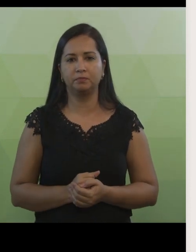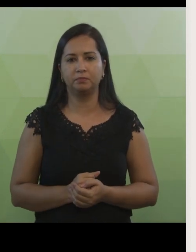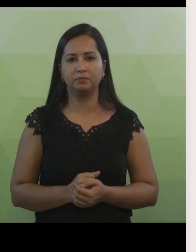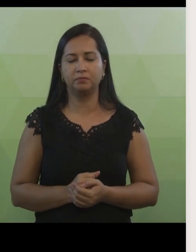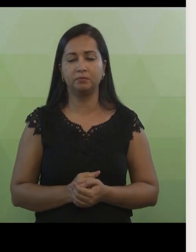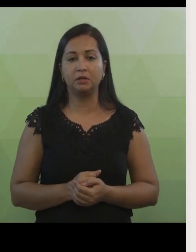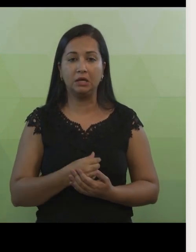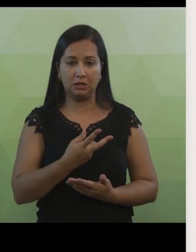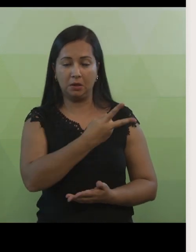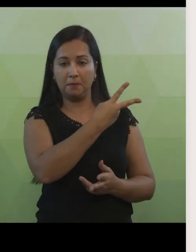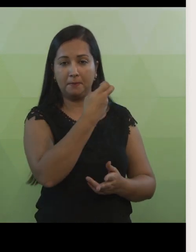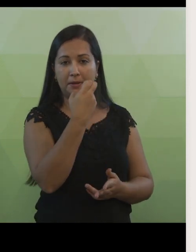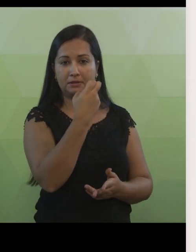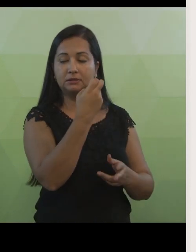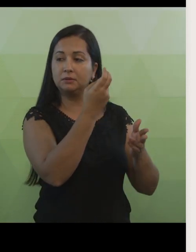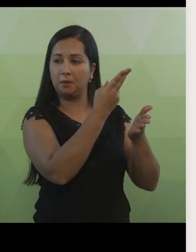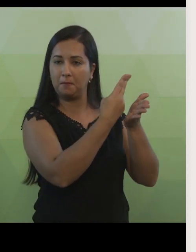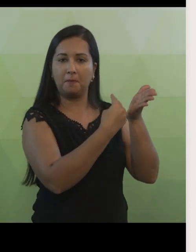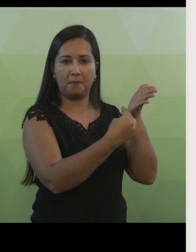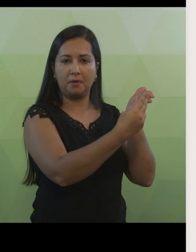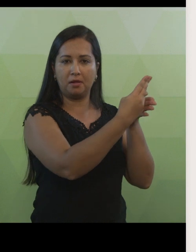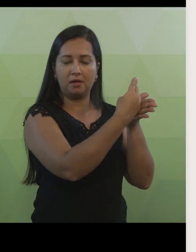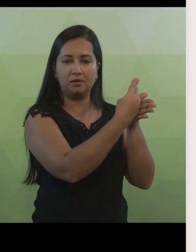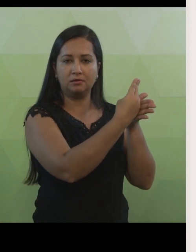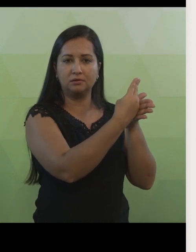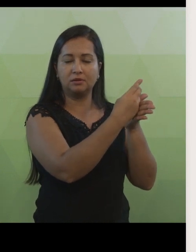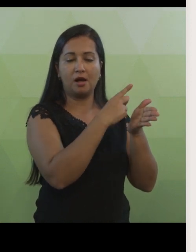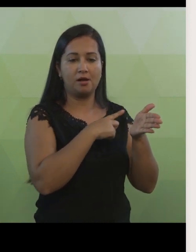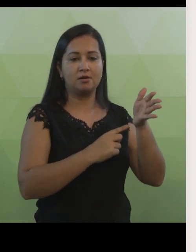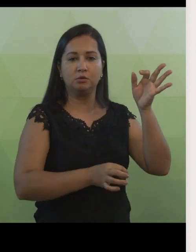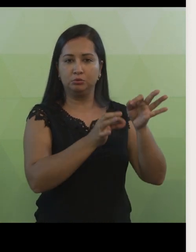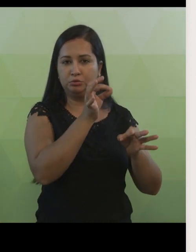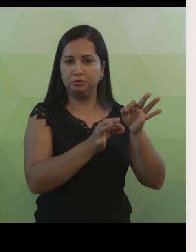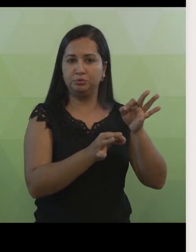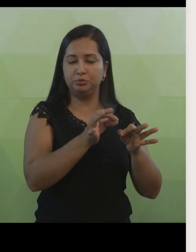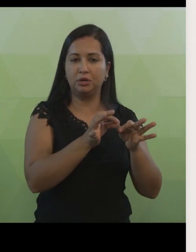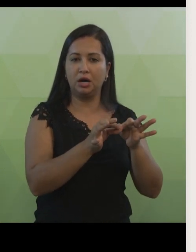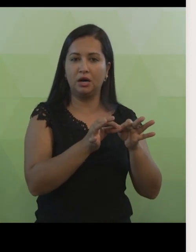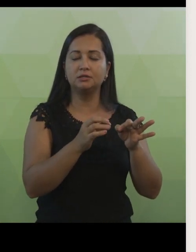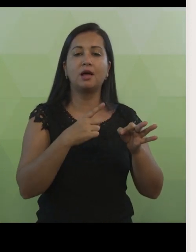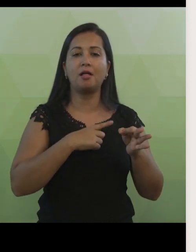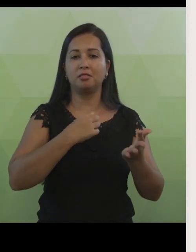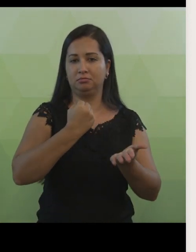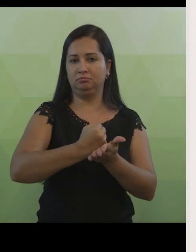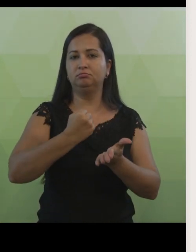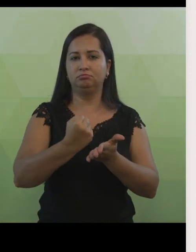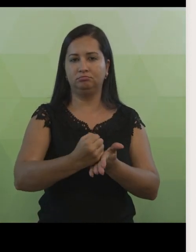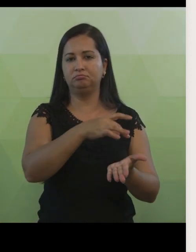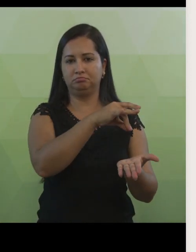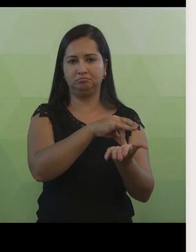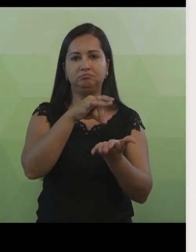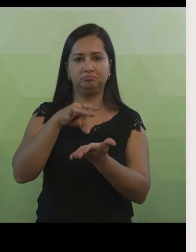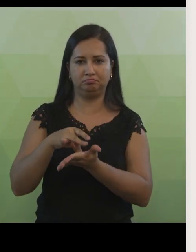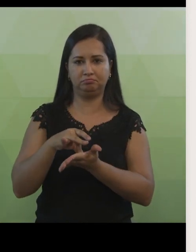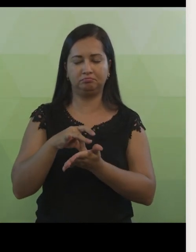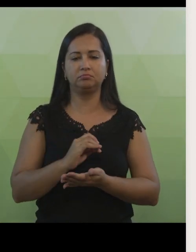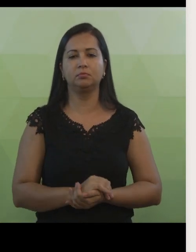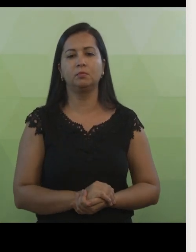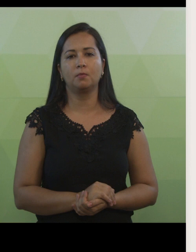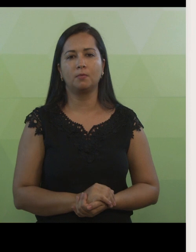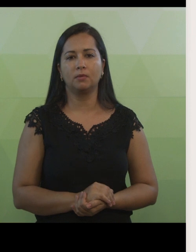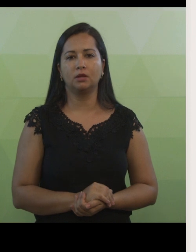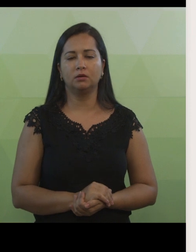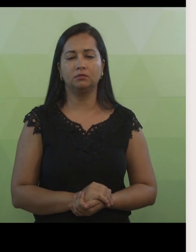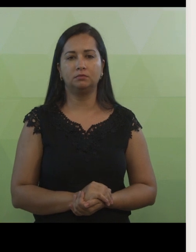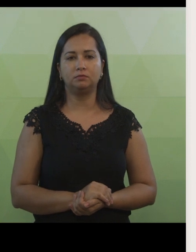Então, se a gente pegar o primeiro desenho aqui, esse desenho do juiz seria a autoridade